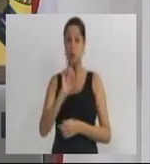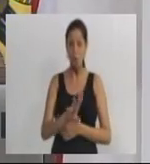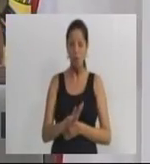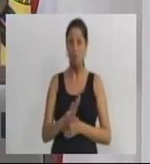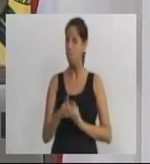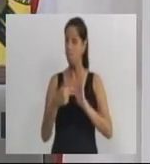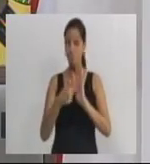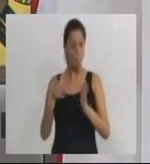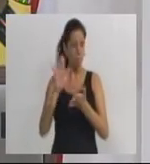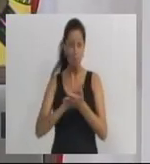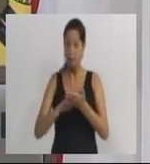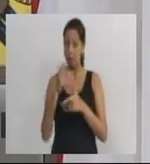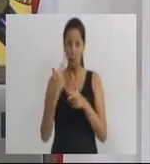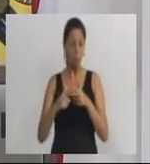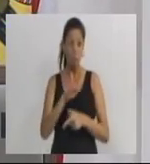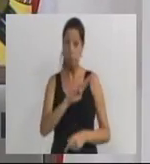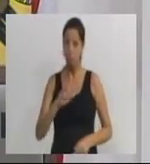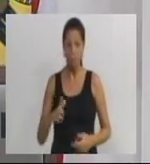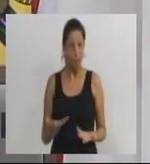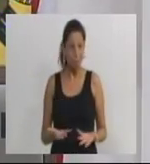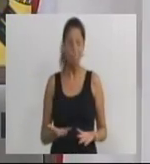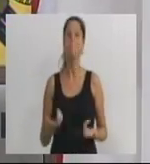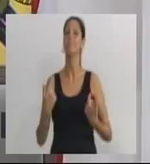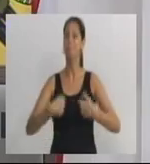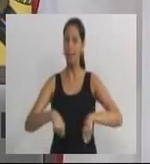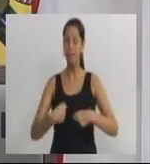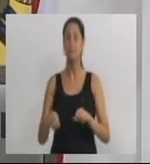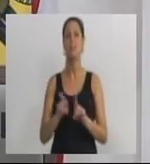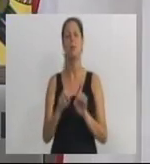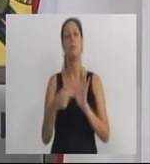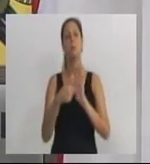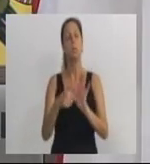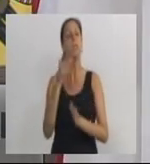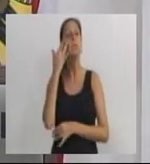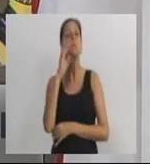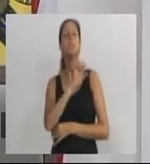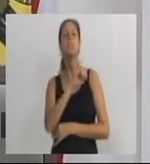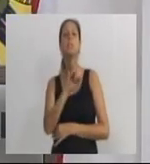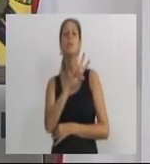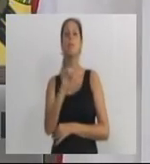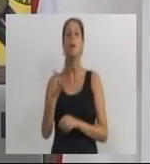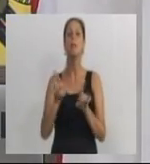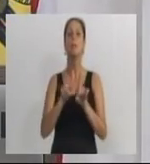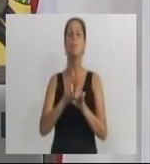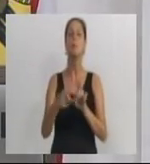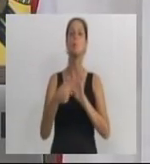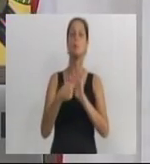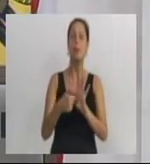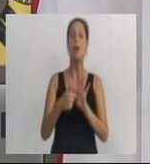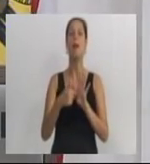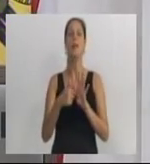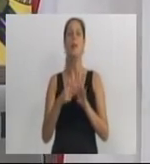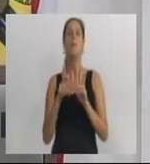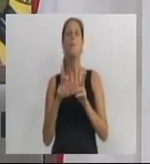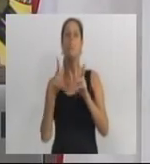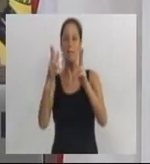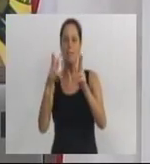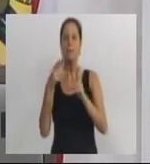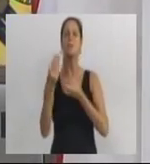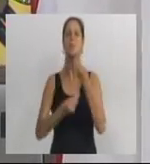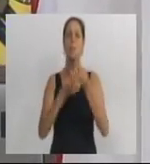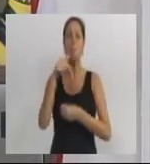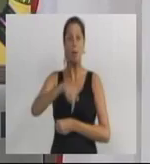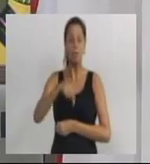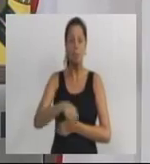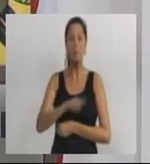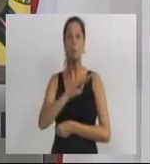faz parte, mas não se vive disso. Não sei se vão mostrar um trecho daquela matéria sobre a falta de vagas em creche que está repercutindo essa semana, sobre como é em dias de